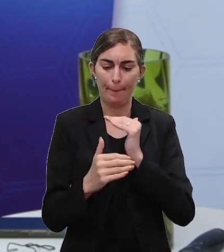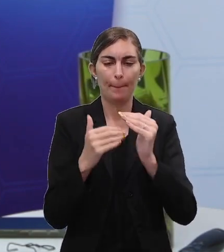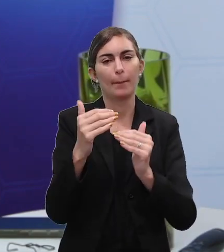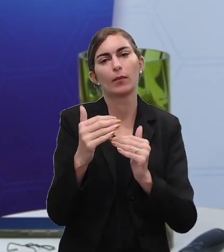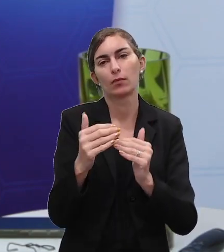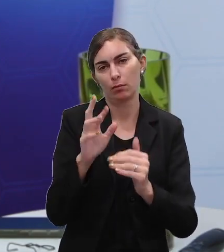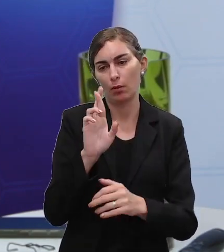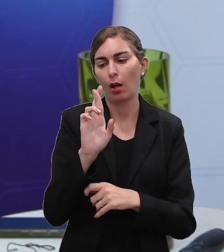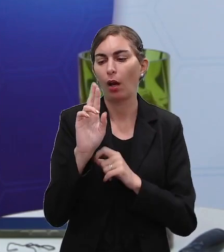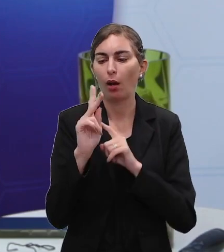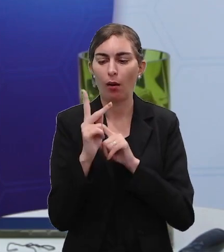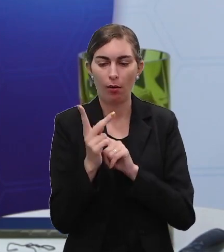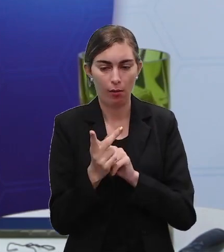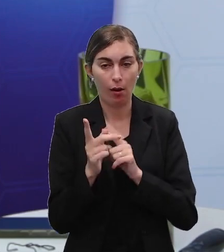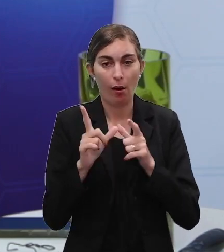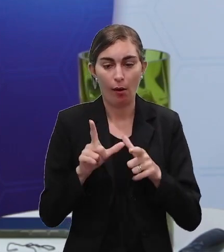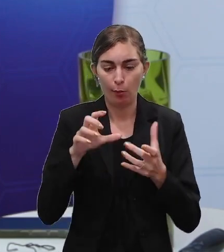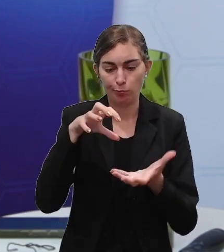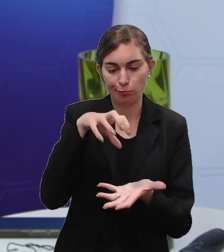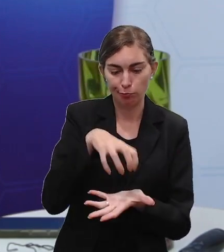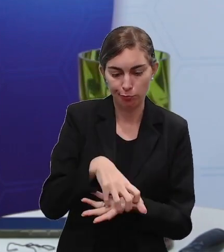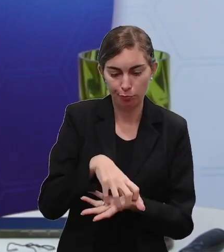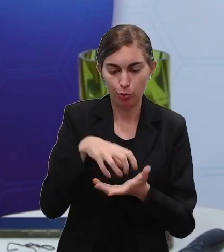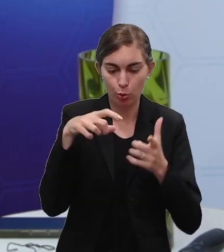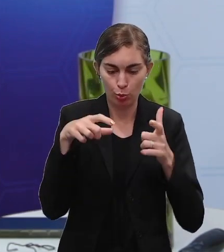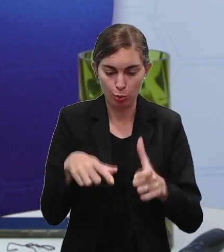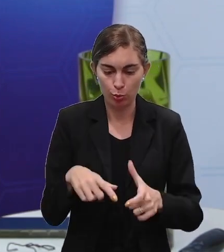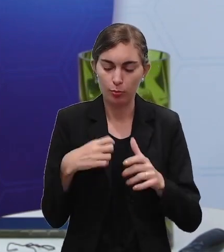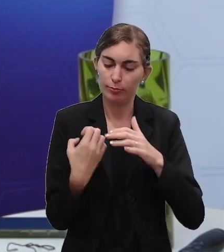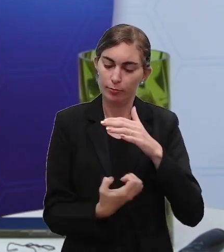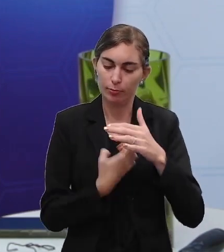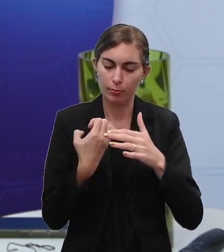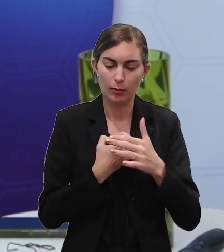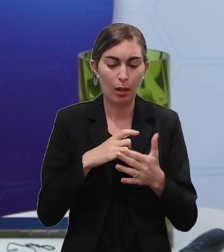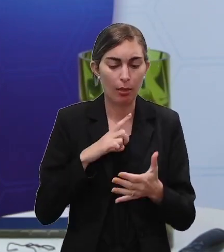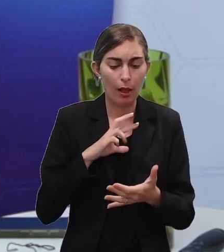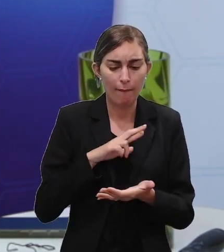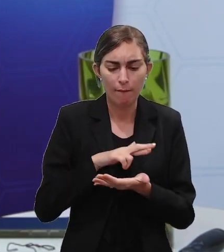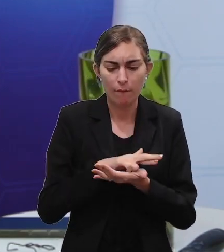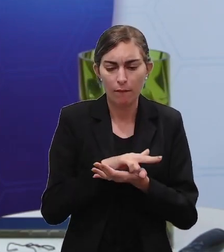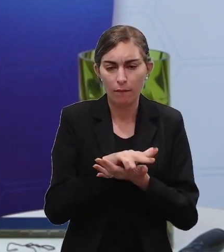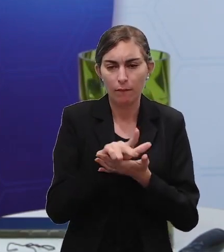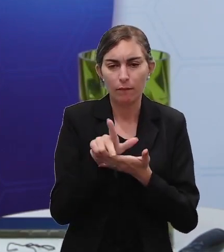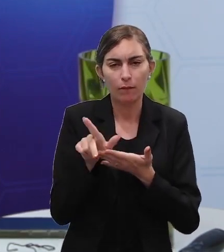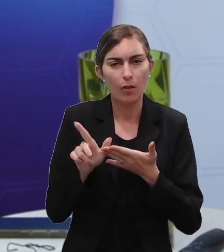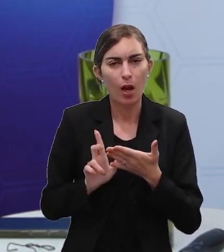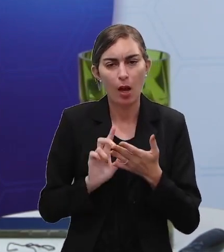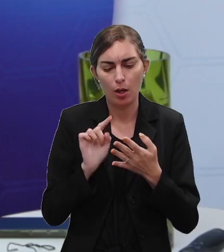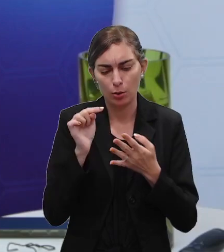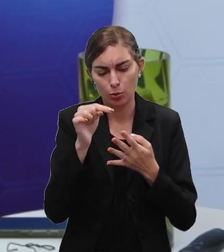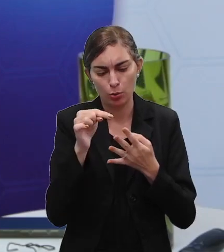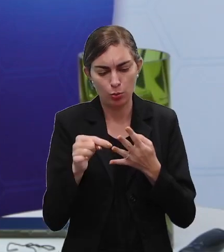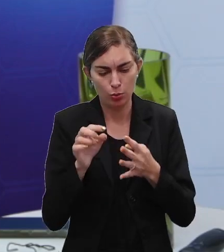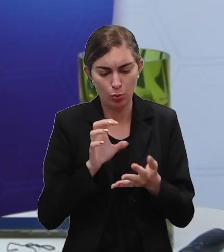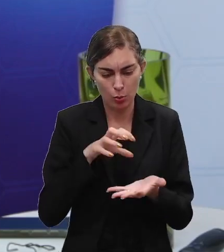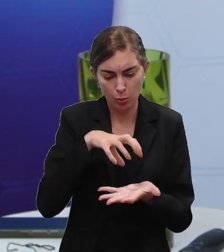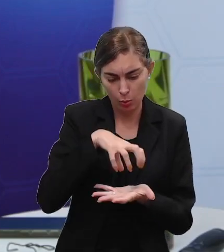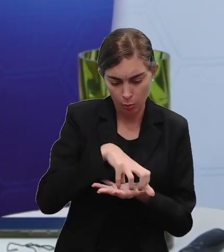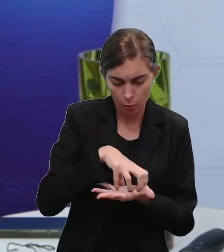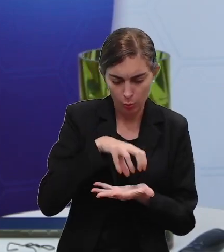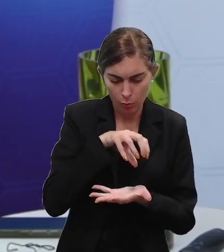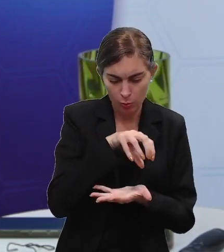humanos, ele é o setor de uma empresa que ele é composto por vários subsetores, que nós vamos chamar